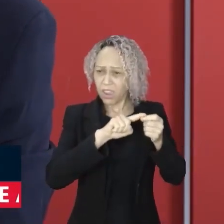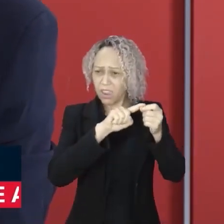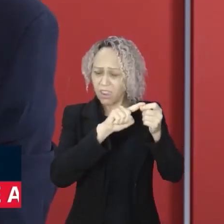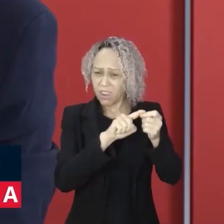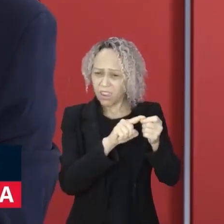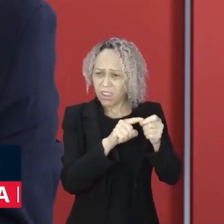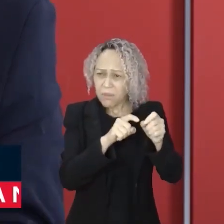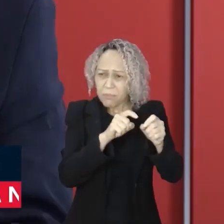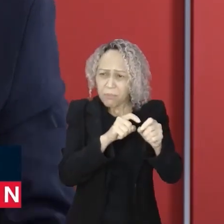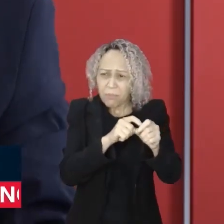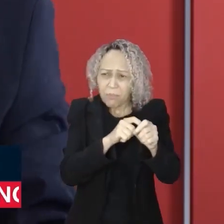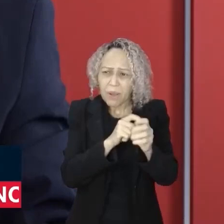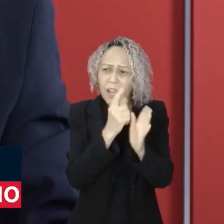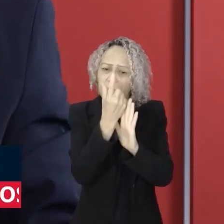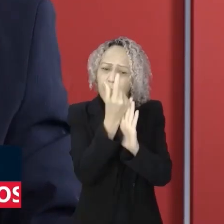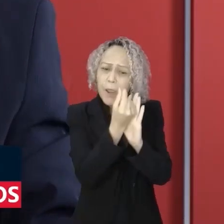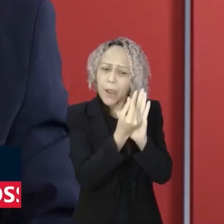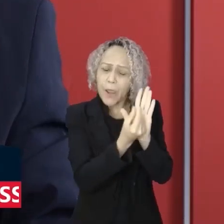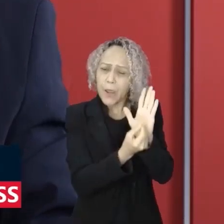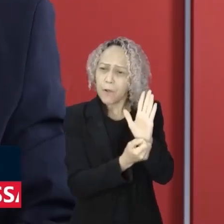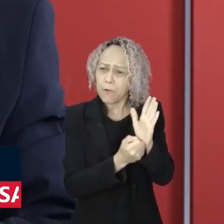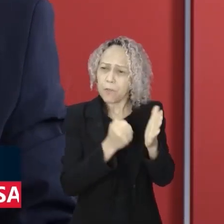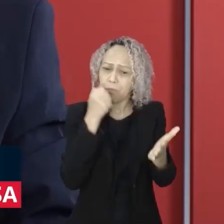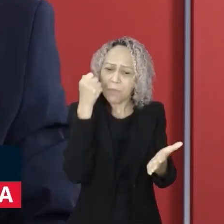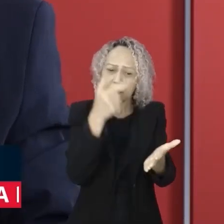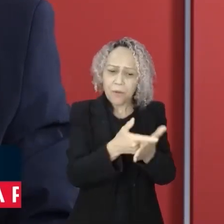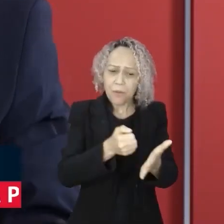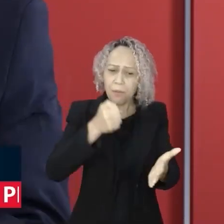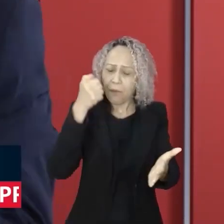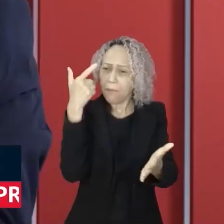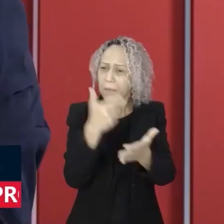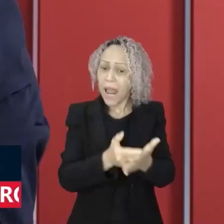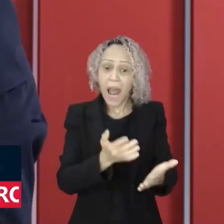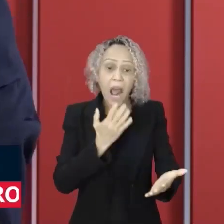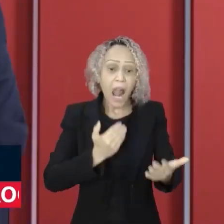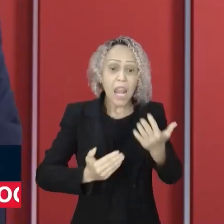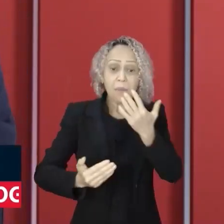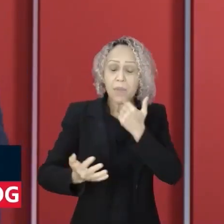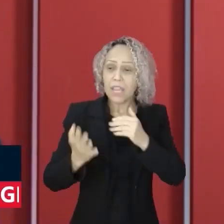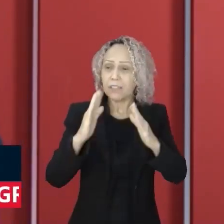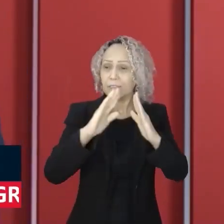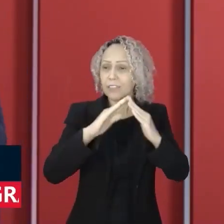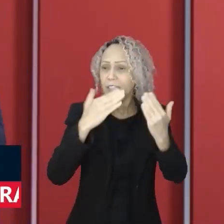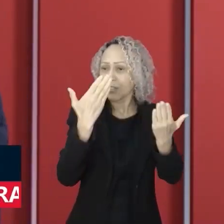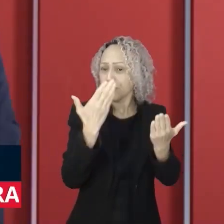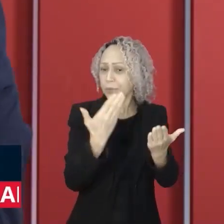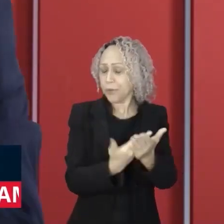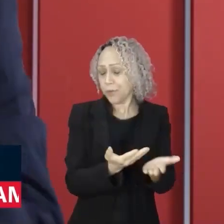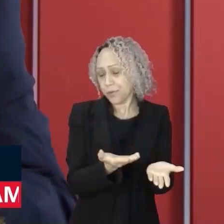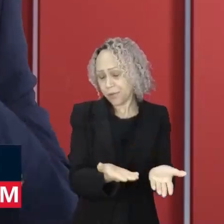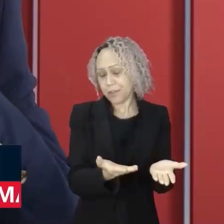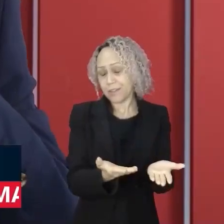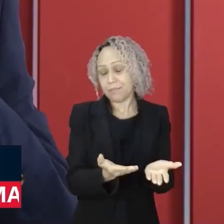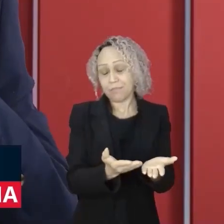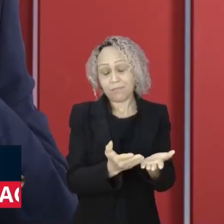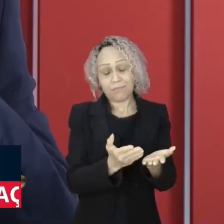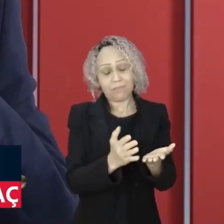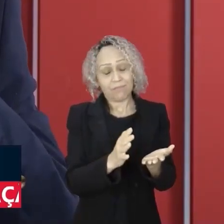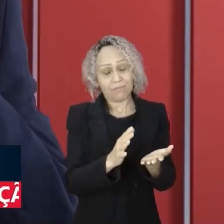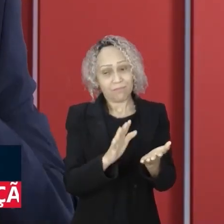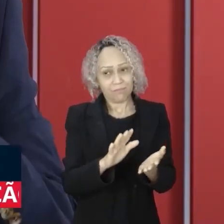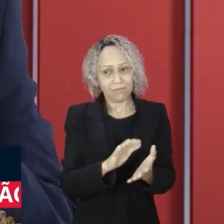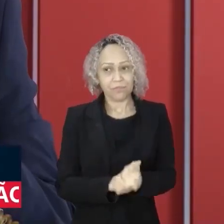para que realmente a alimentação escolar não falte. Como é que um professor vai querer ensinar? Deixa eu falar uma